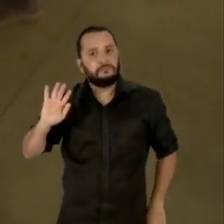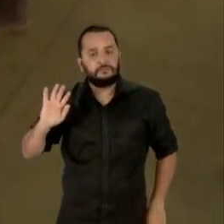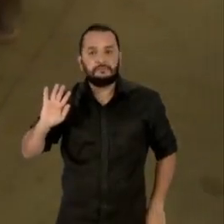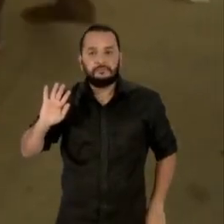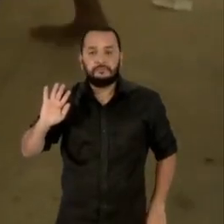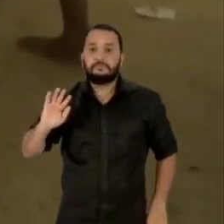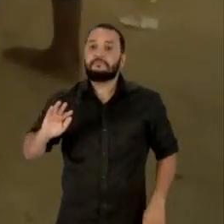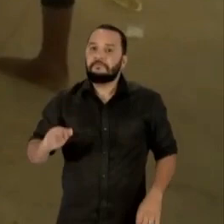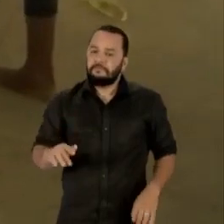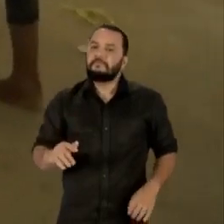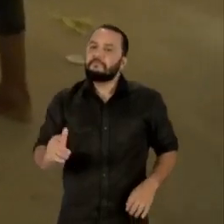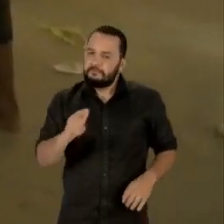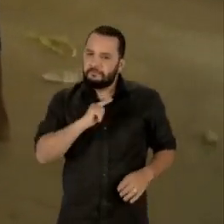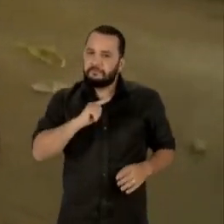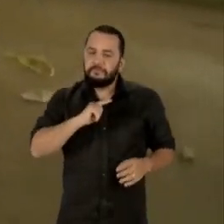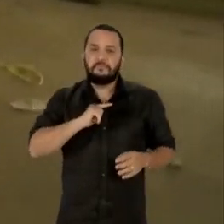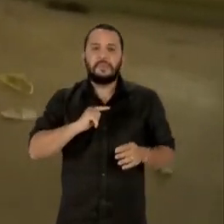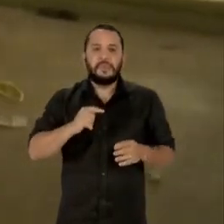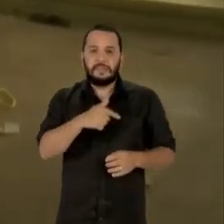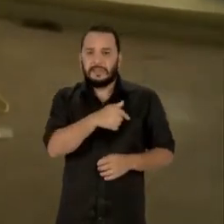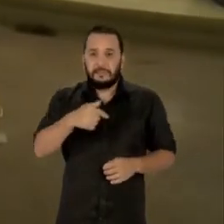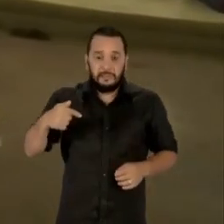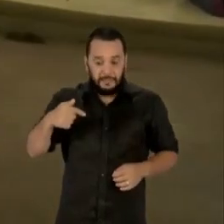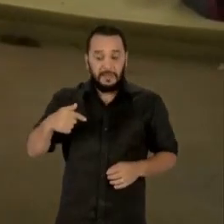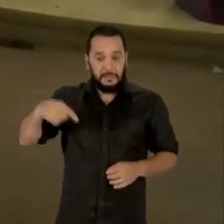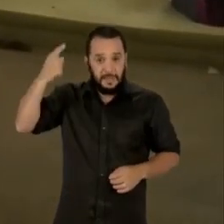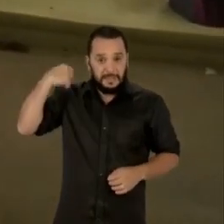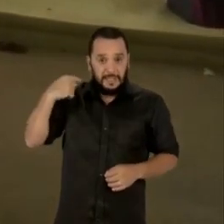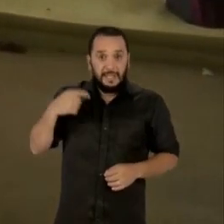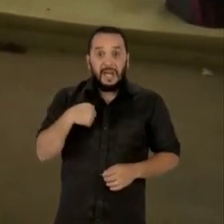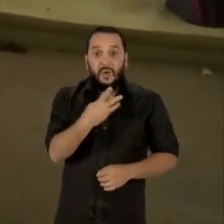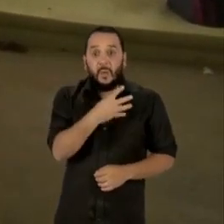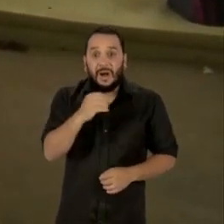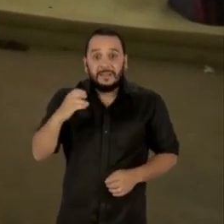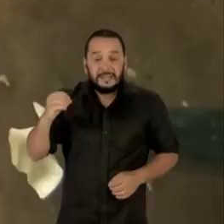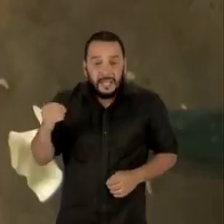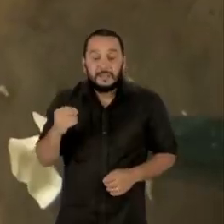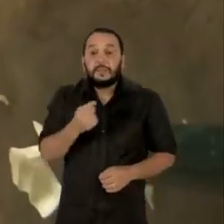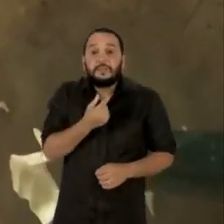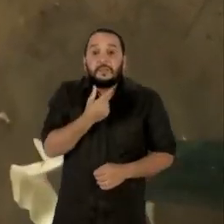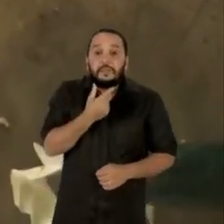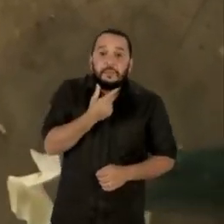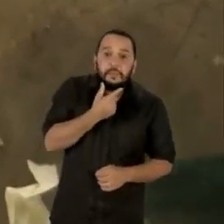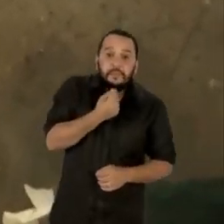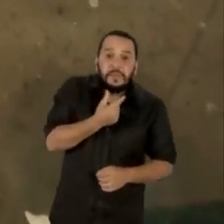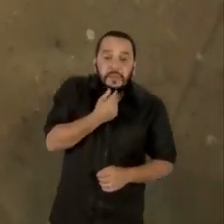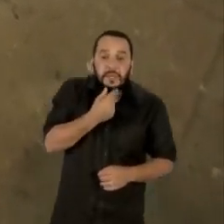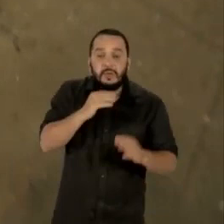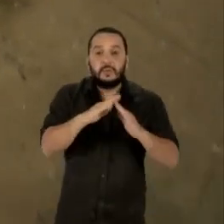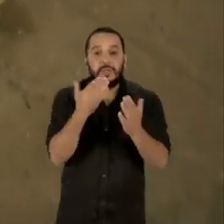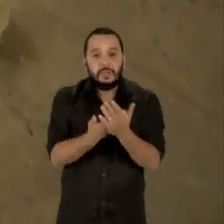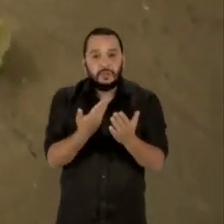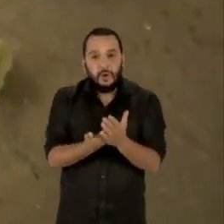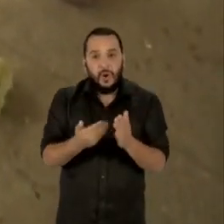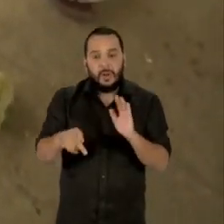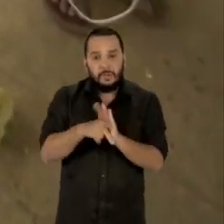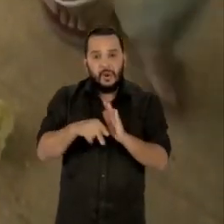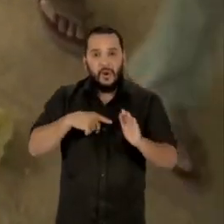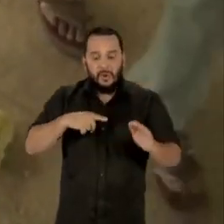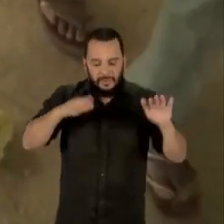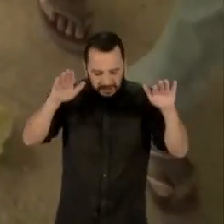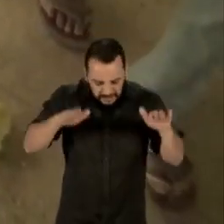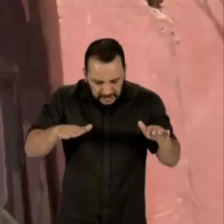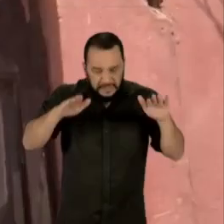depois de revelar na semana passada 400 meninos e homens acorrentados em uma escola islâmica com marcas de tortura